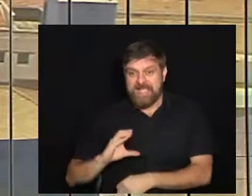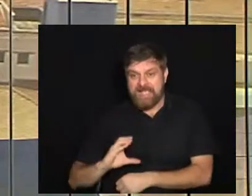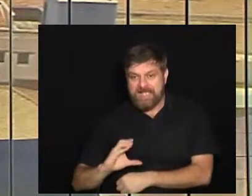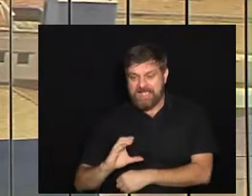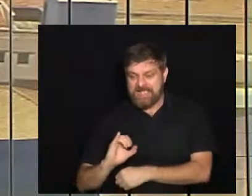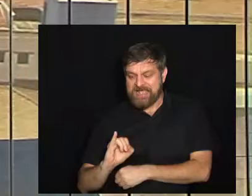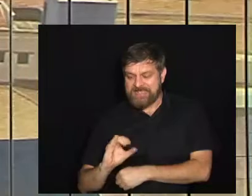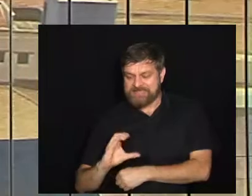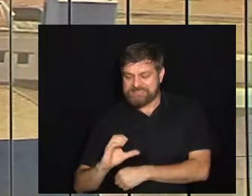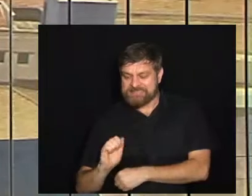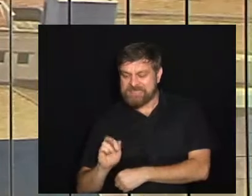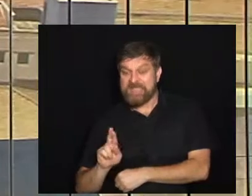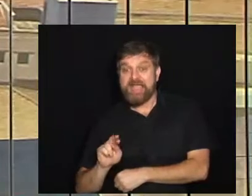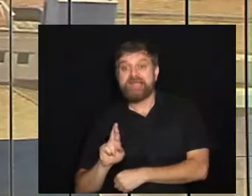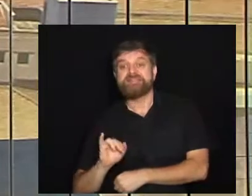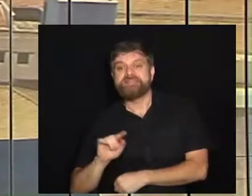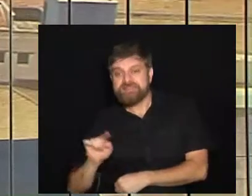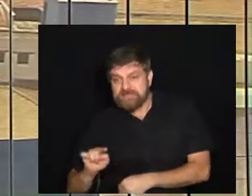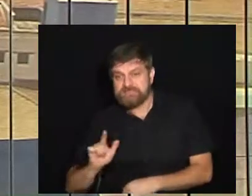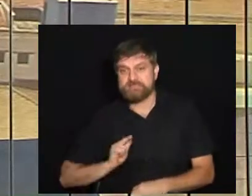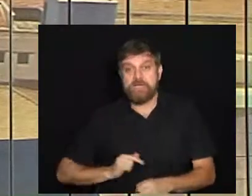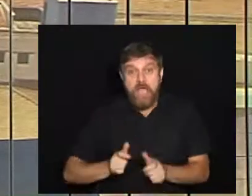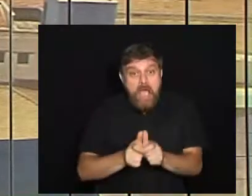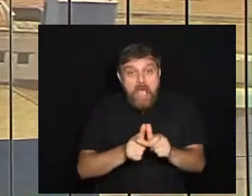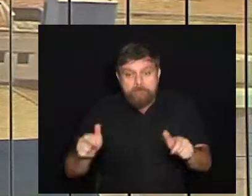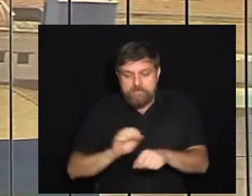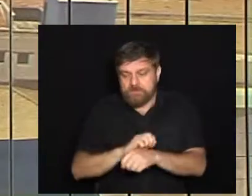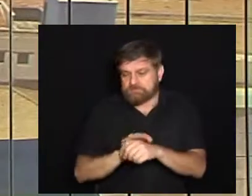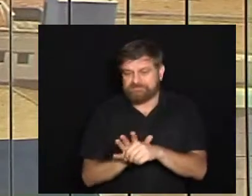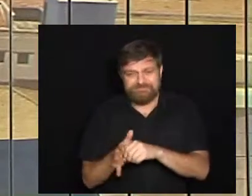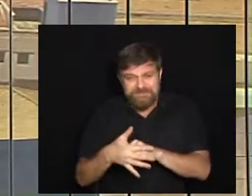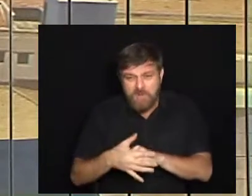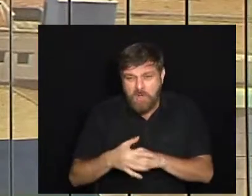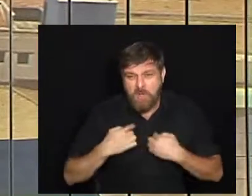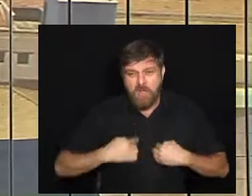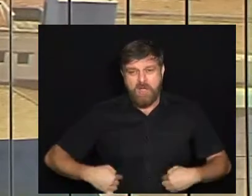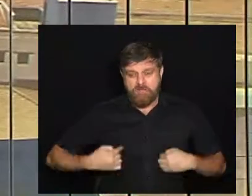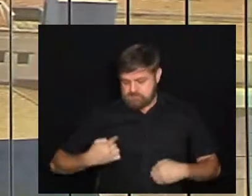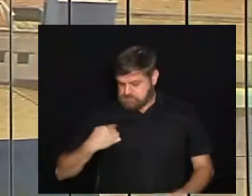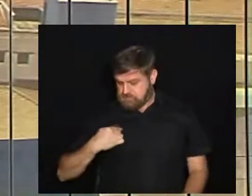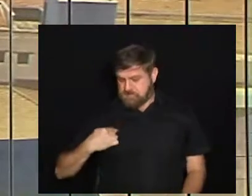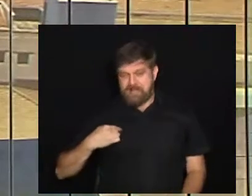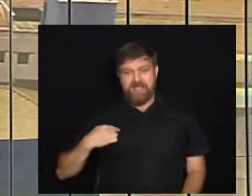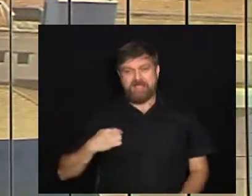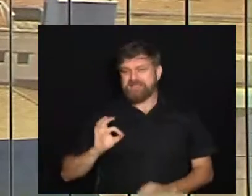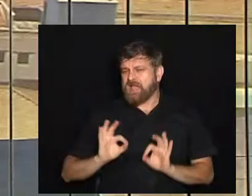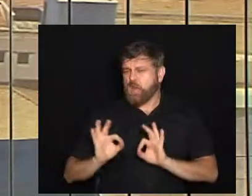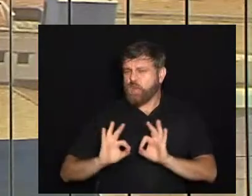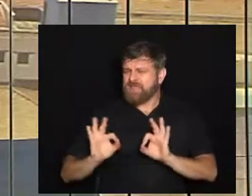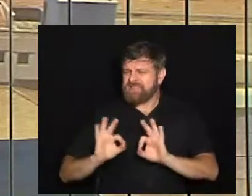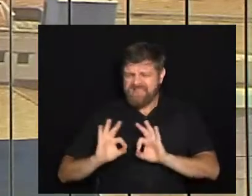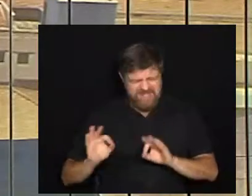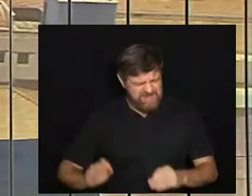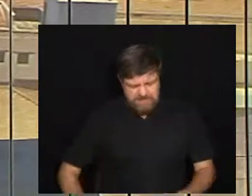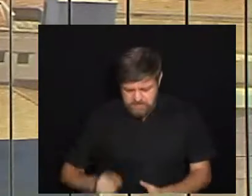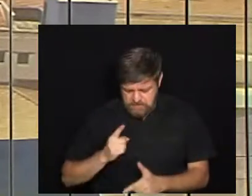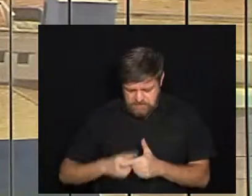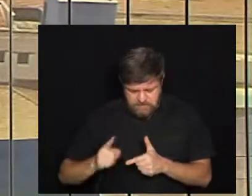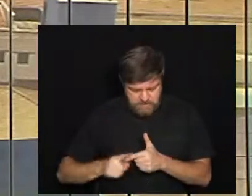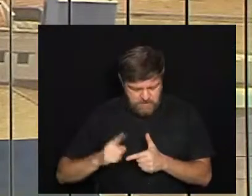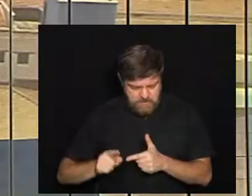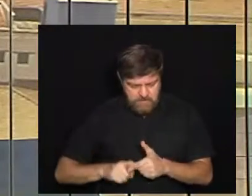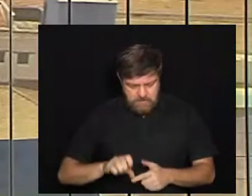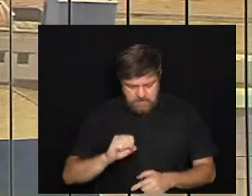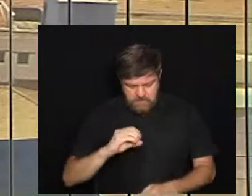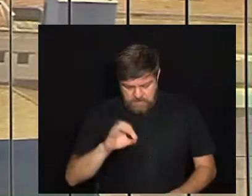todo mundo tiver coronavírus vai ter isso não absoluta maioria das pessoas não vai ter nem meio a grama de fibrose no pulmão não vai ter nenhum problema mais sério